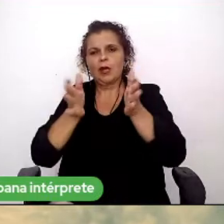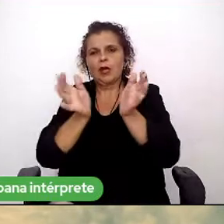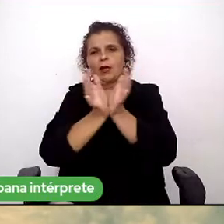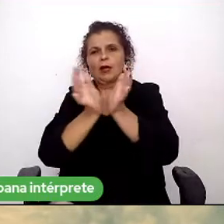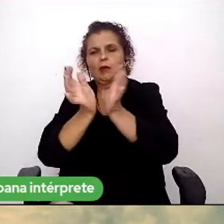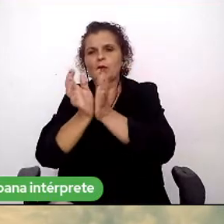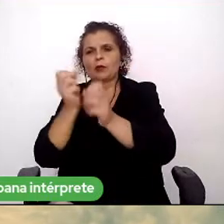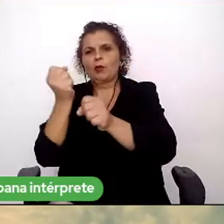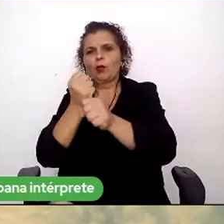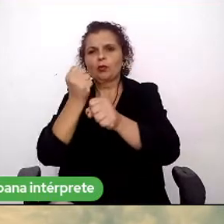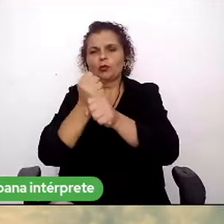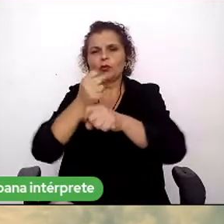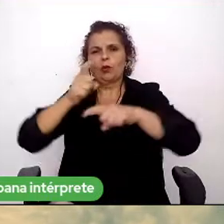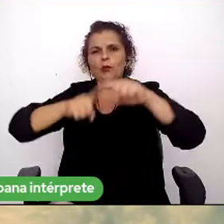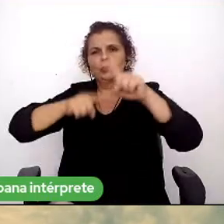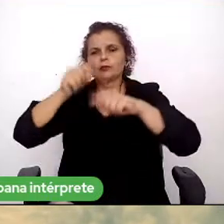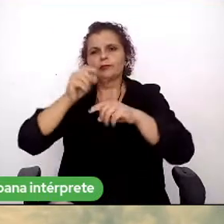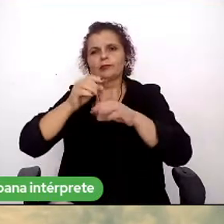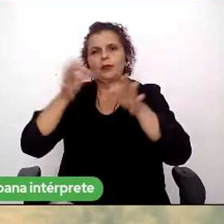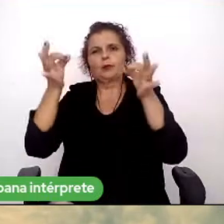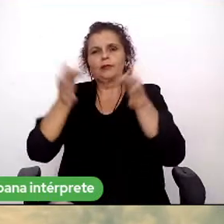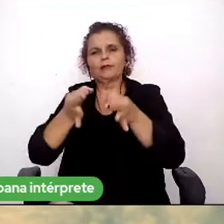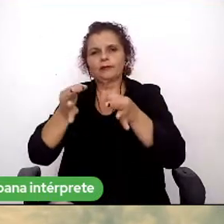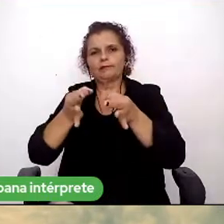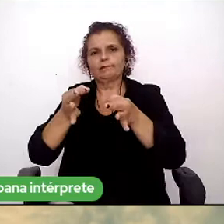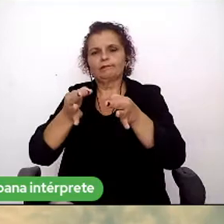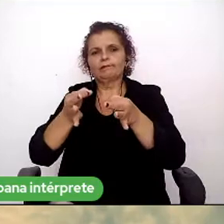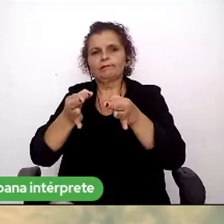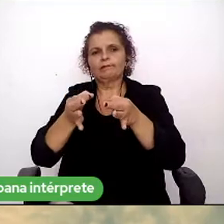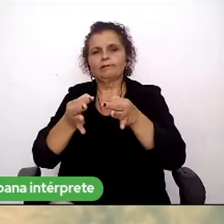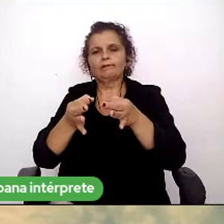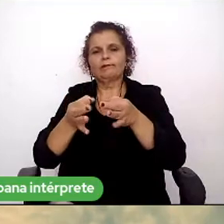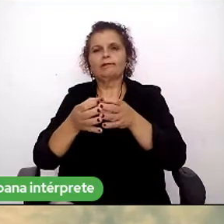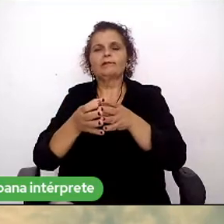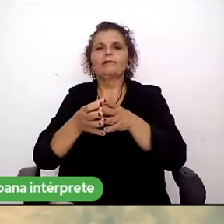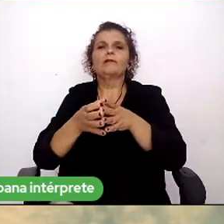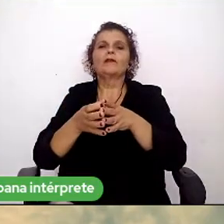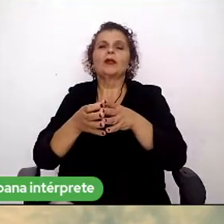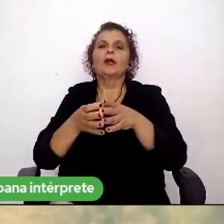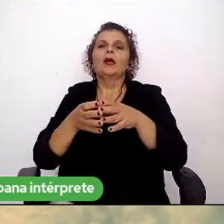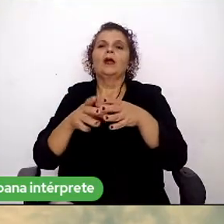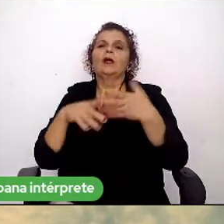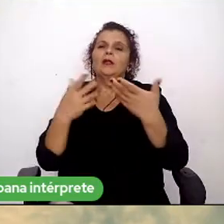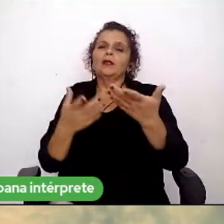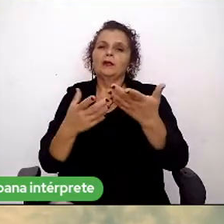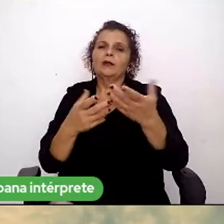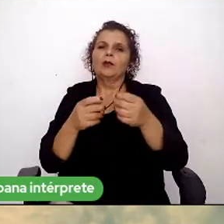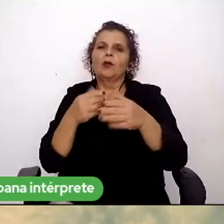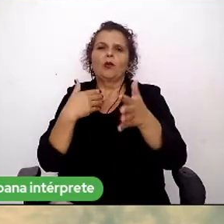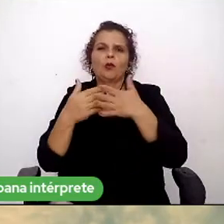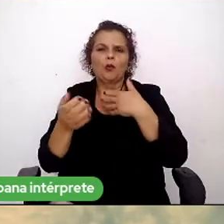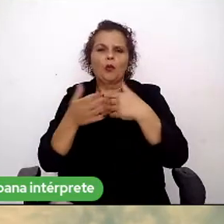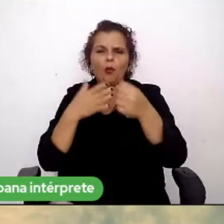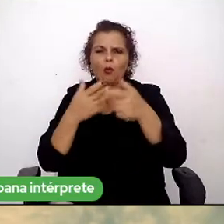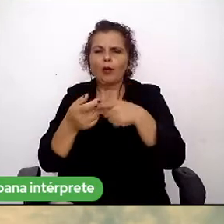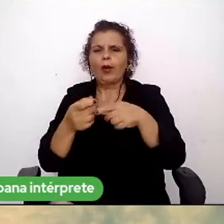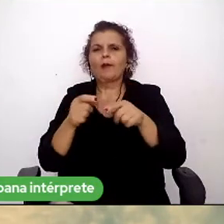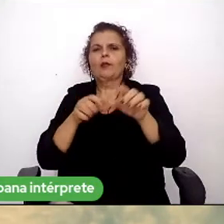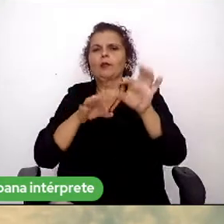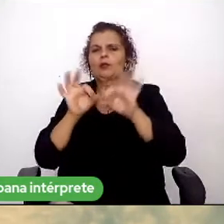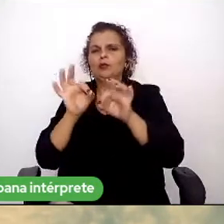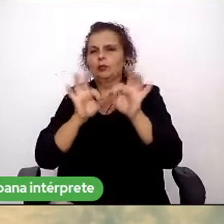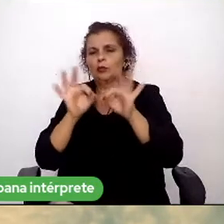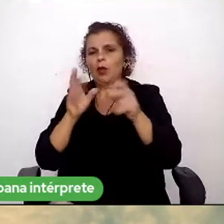do produto ideal, né? E a construção de qualquer projeto, de qualquer